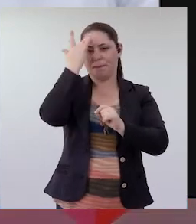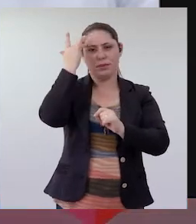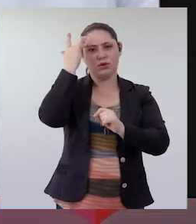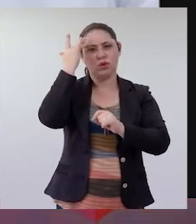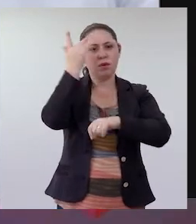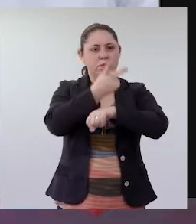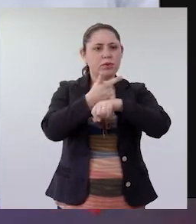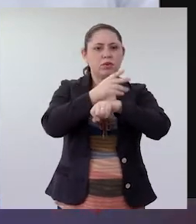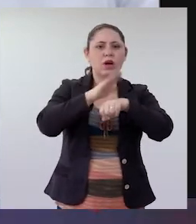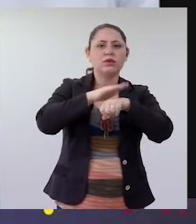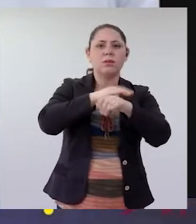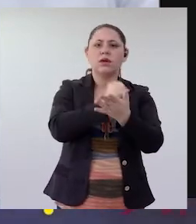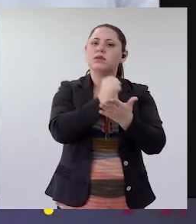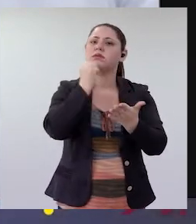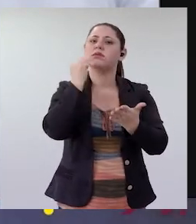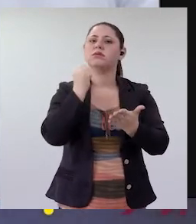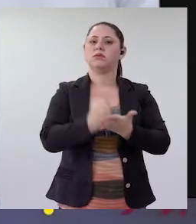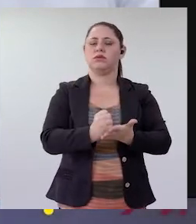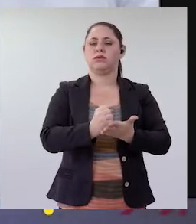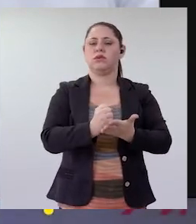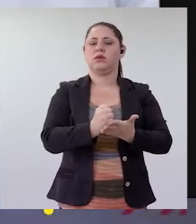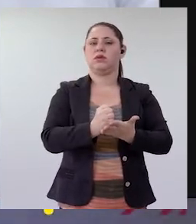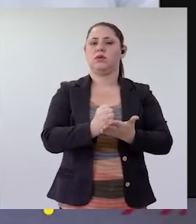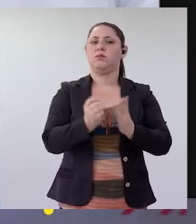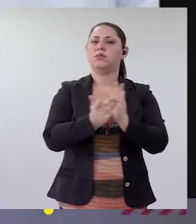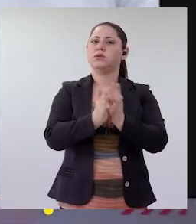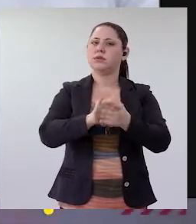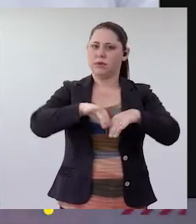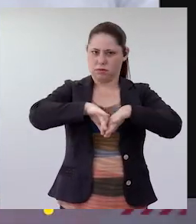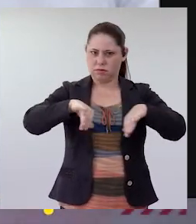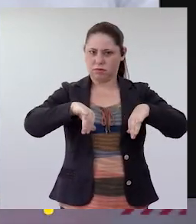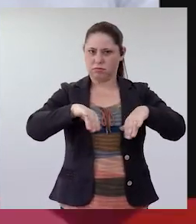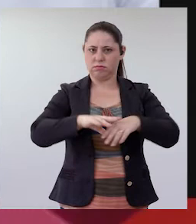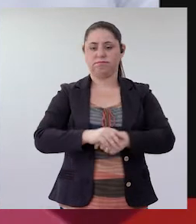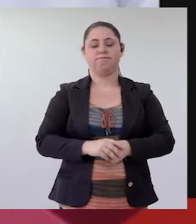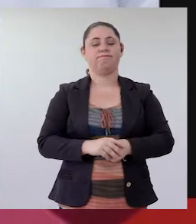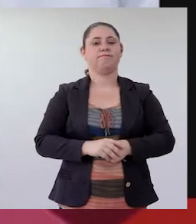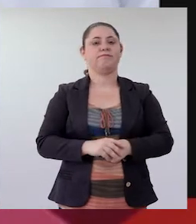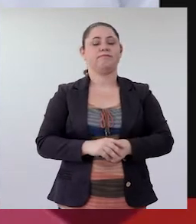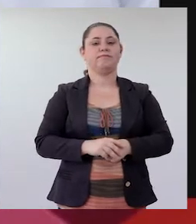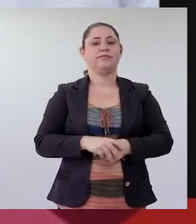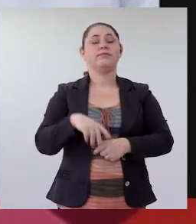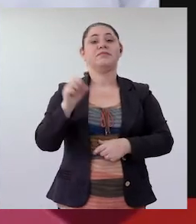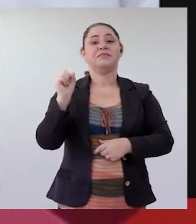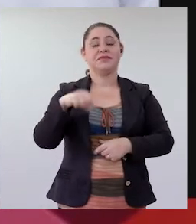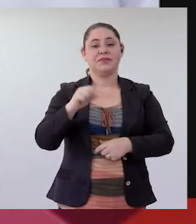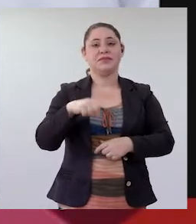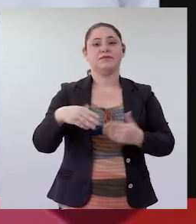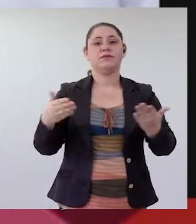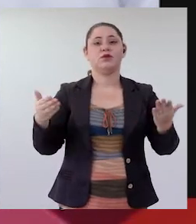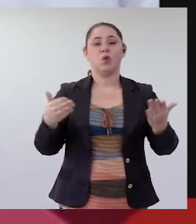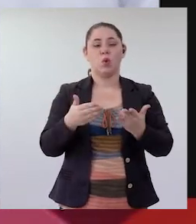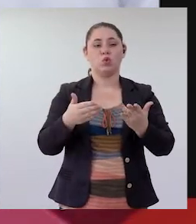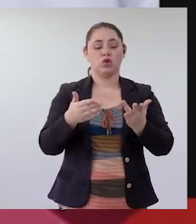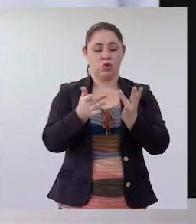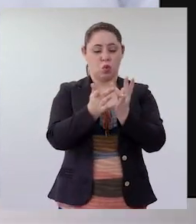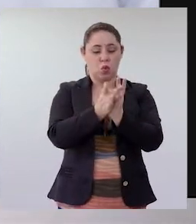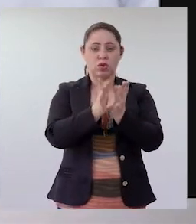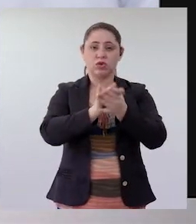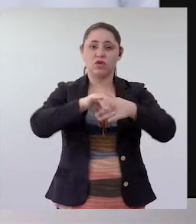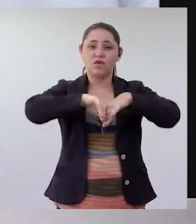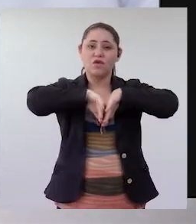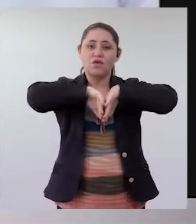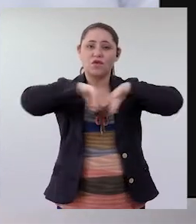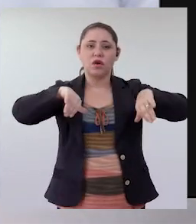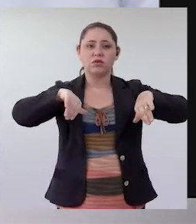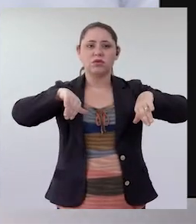as pessoas procurassem mais pelo cartório com essa finalidade? Sim, Lívia, hoje o divórcio